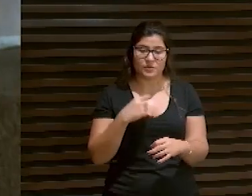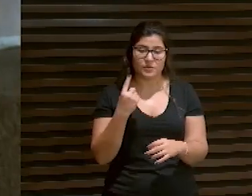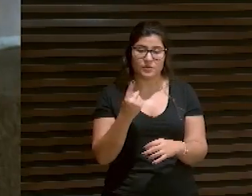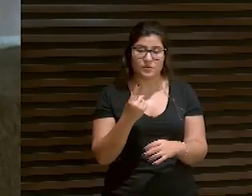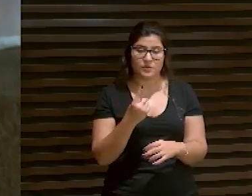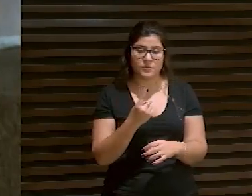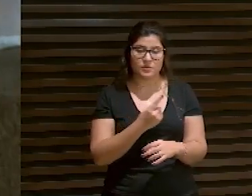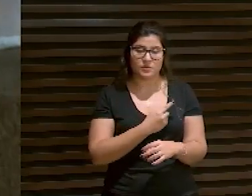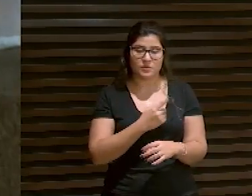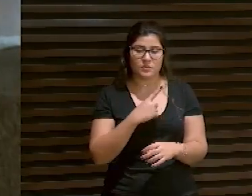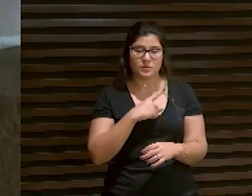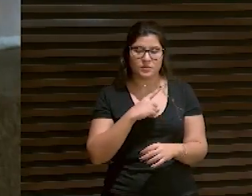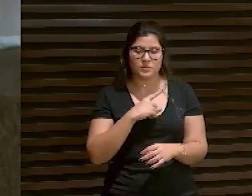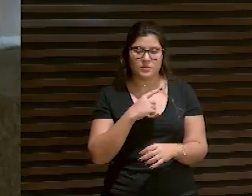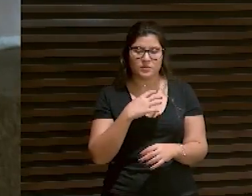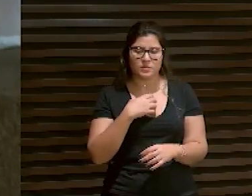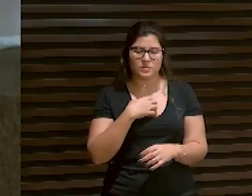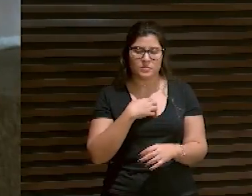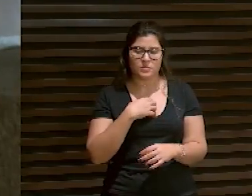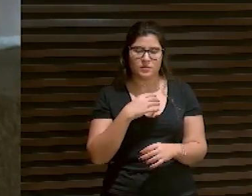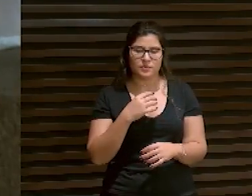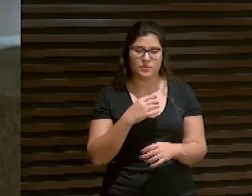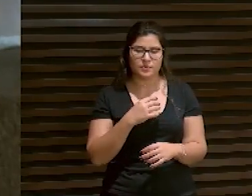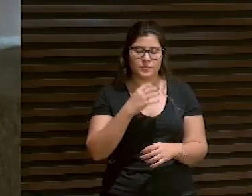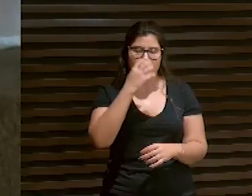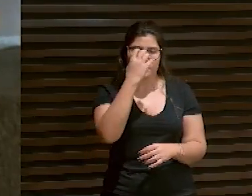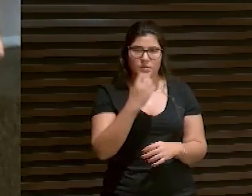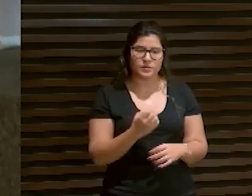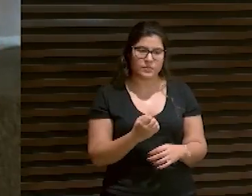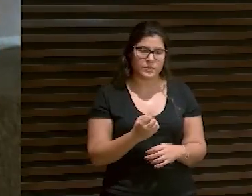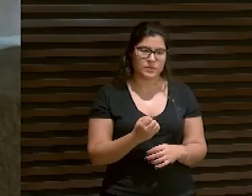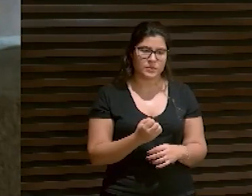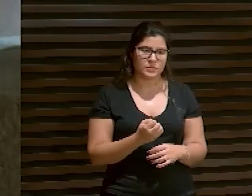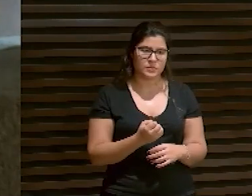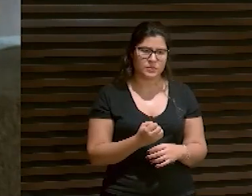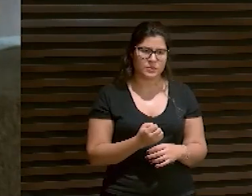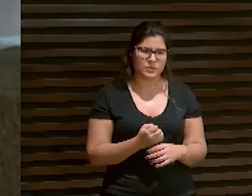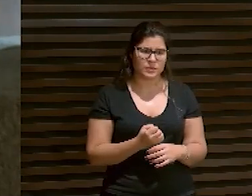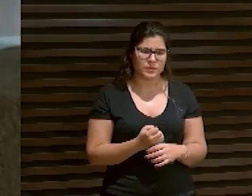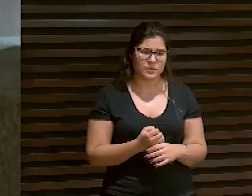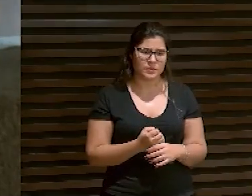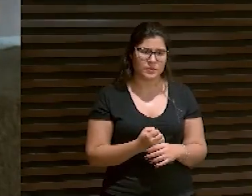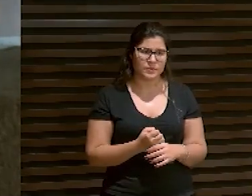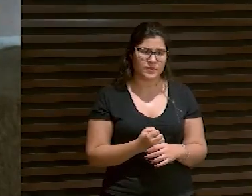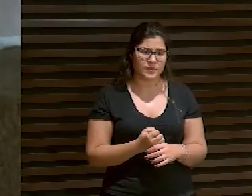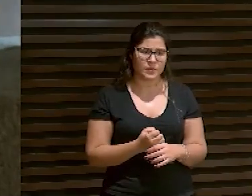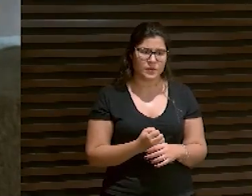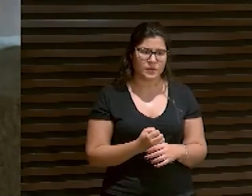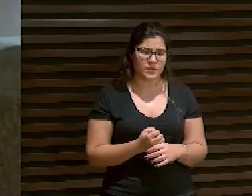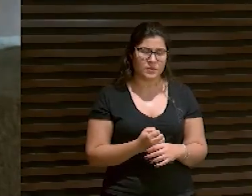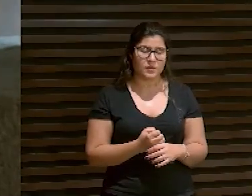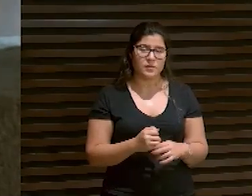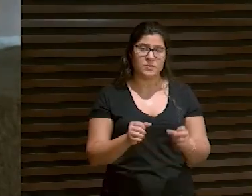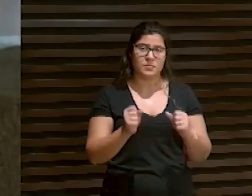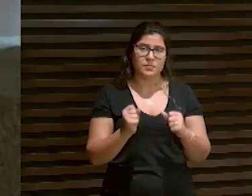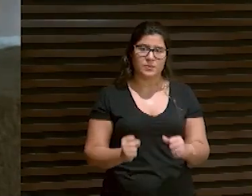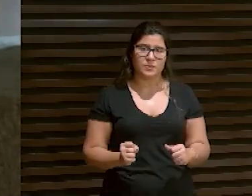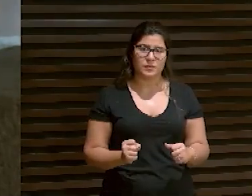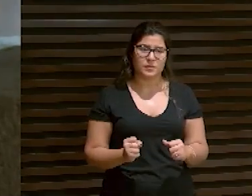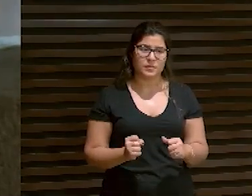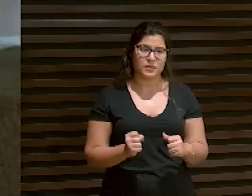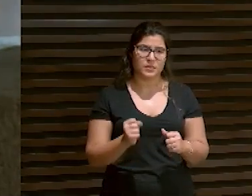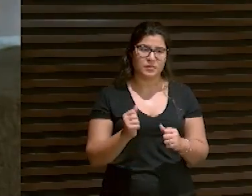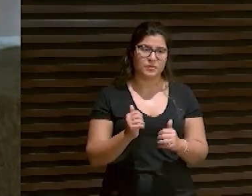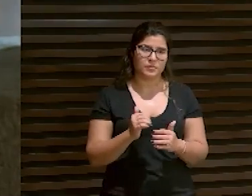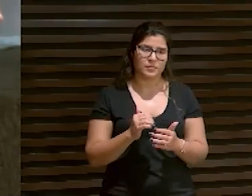forte por aquele passado heróico, onde nós apagamos tudo de ruim que aconteceu. E a gente pode ir além,